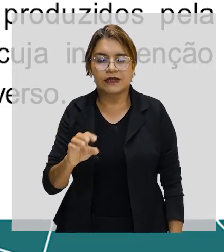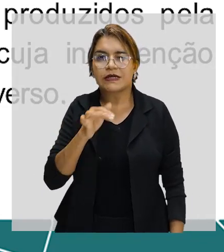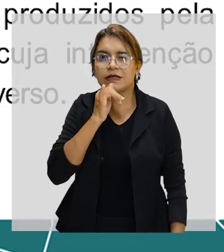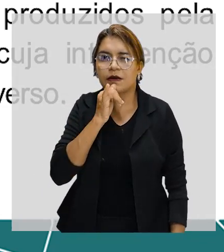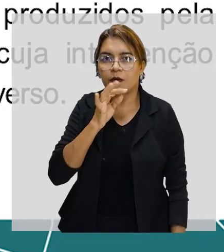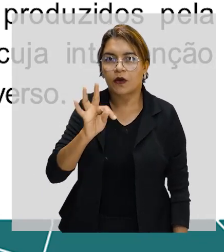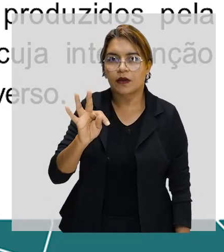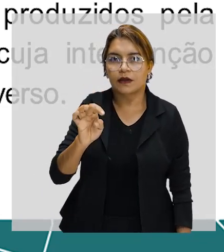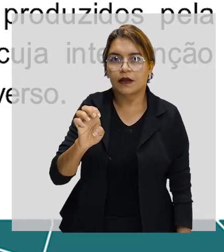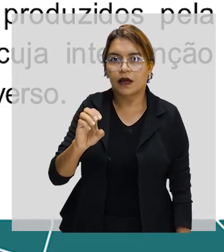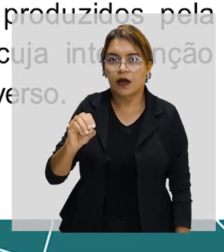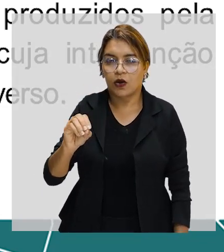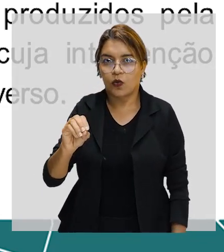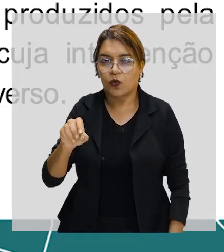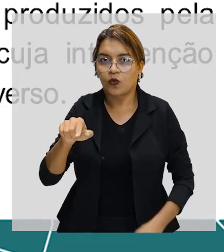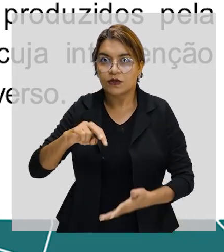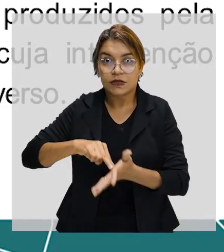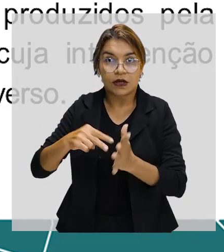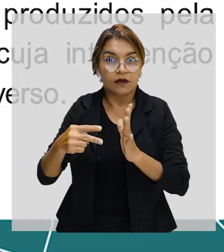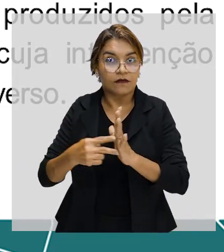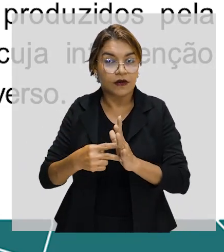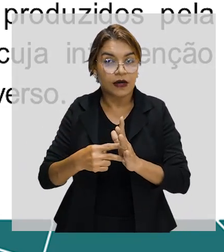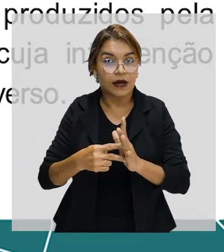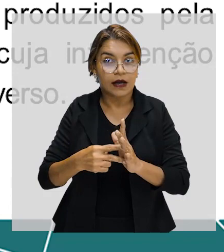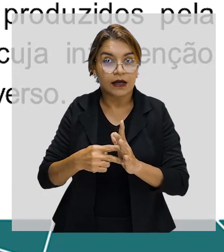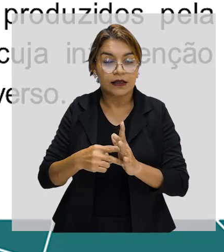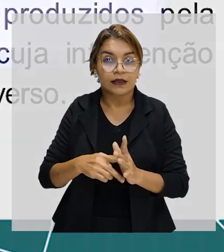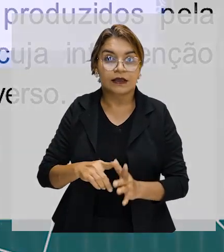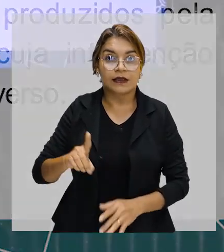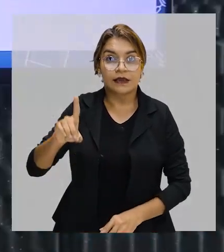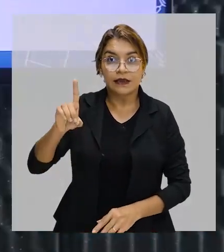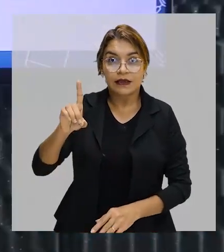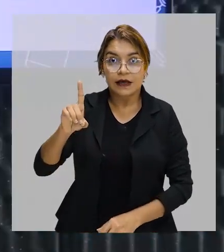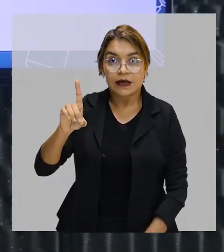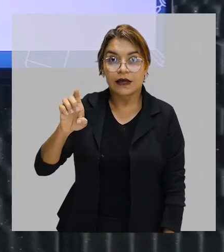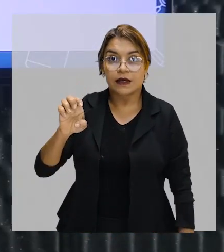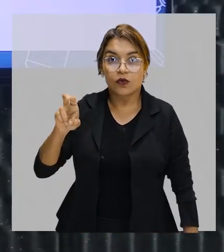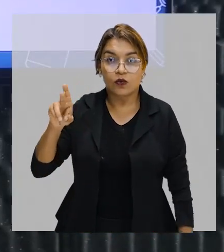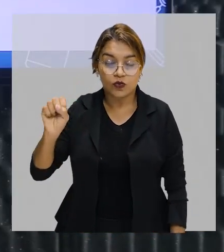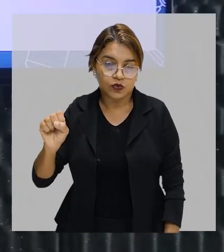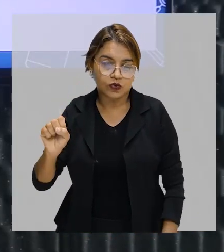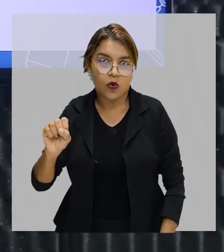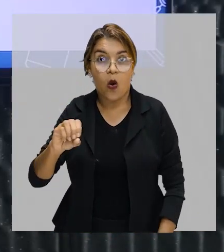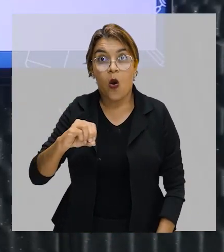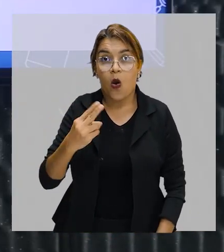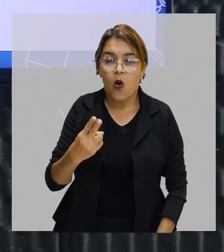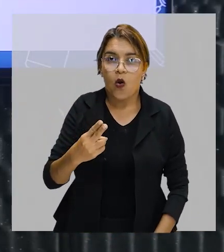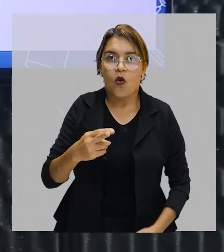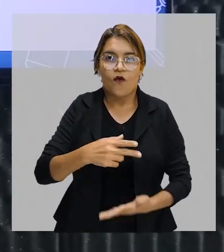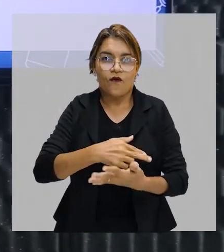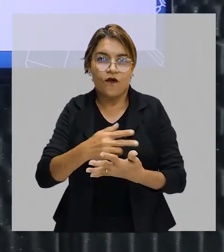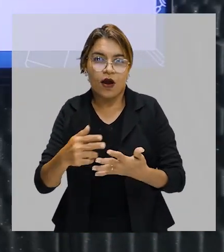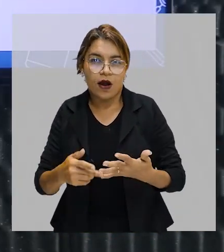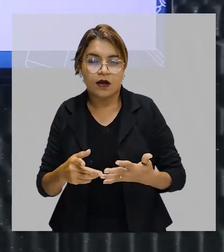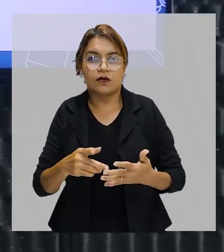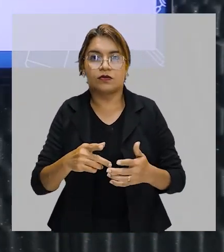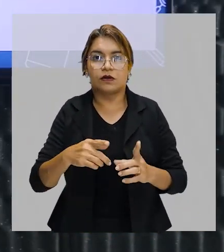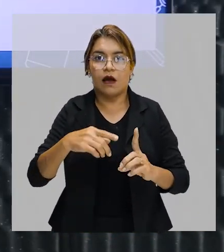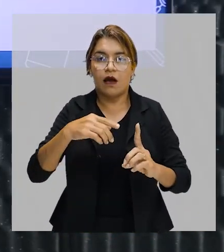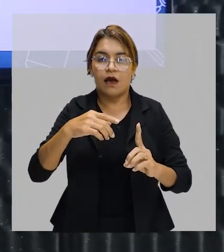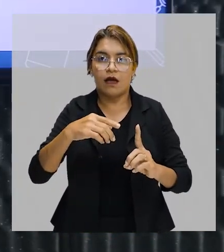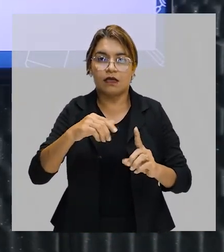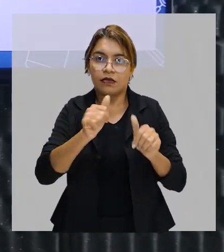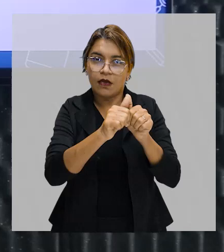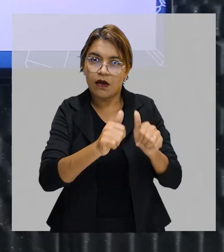em grego significa Deus ou deuses. Ou seja, teologia, teocentrismo, tudo isso tem a ver com a ação dos deuses, a